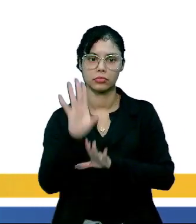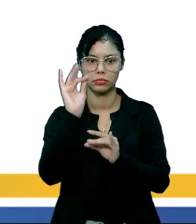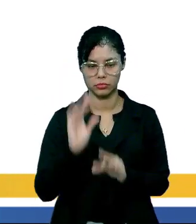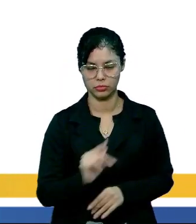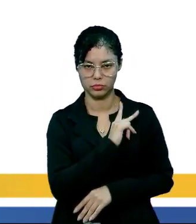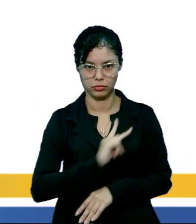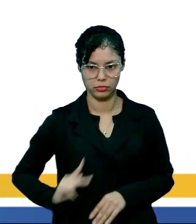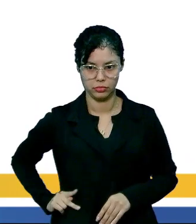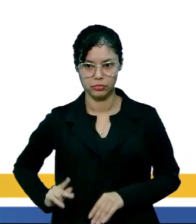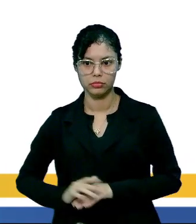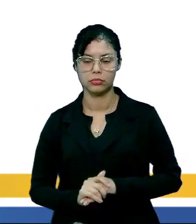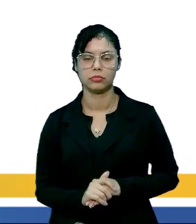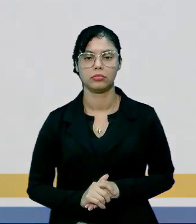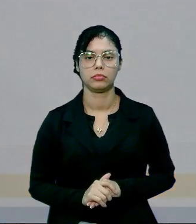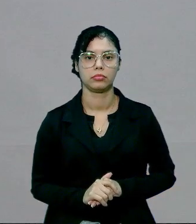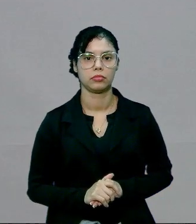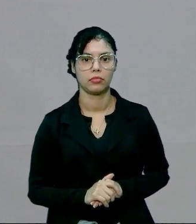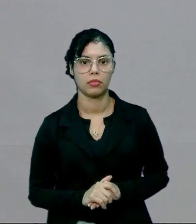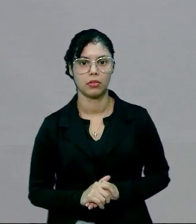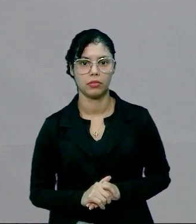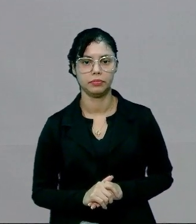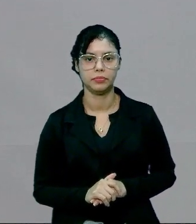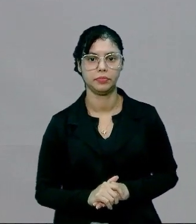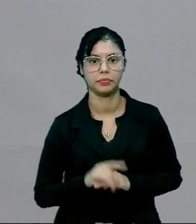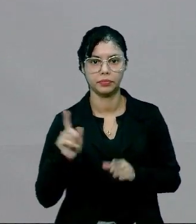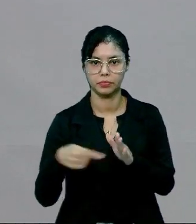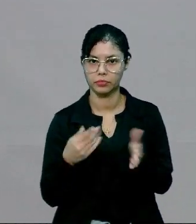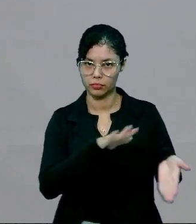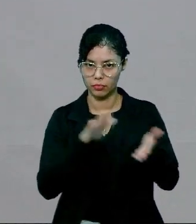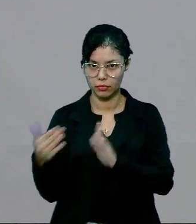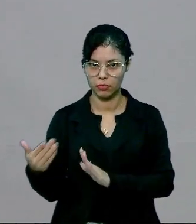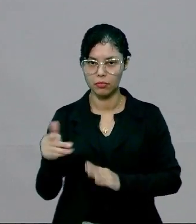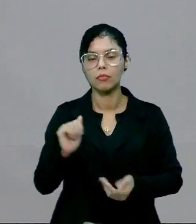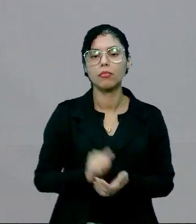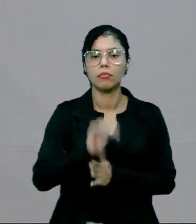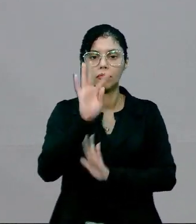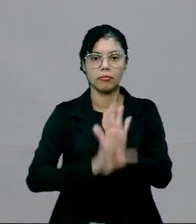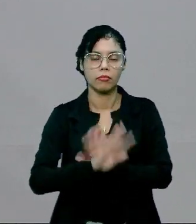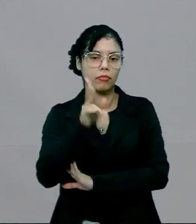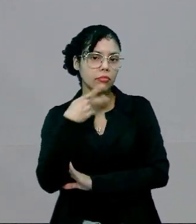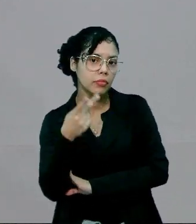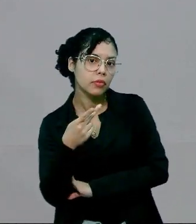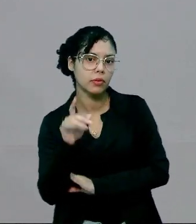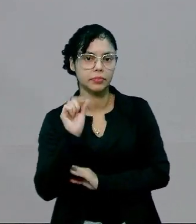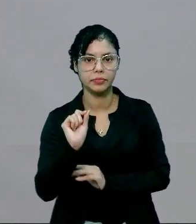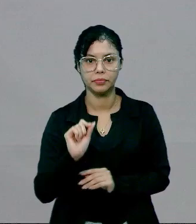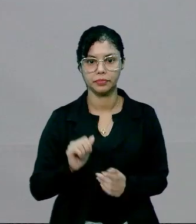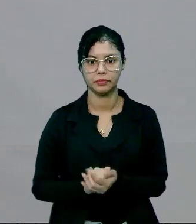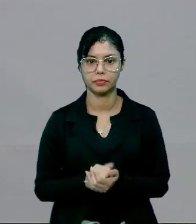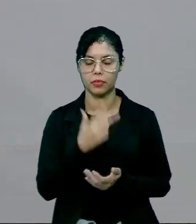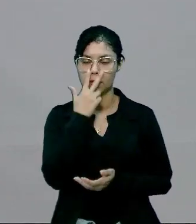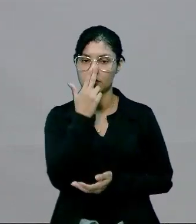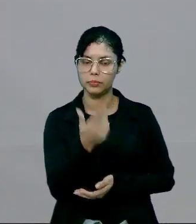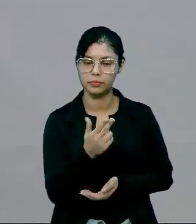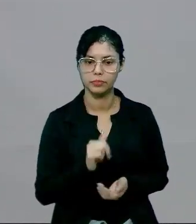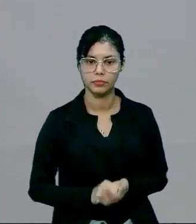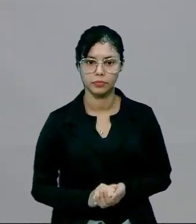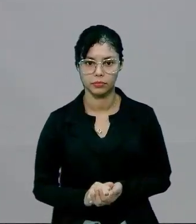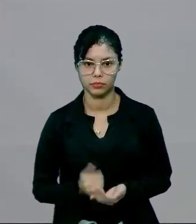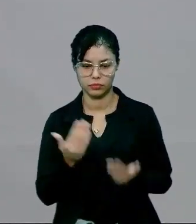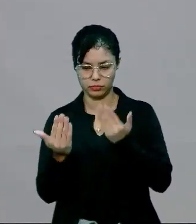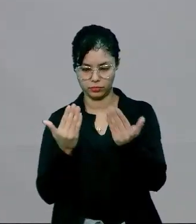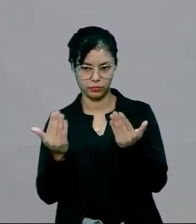destaca o presidente. E aí, essa é a primeira parte do texto, e aí ele assemelha, né,